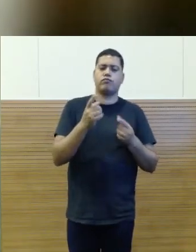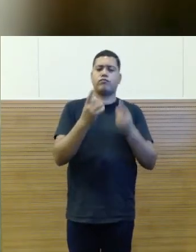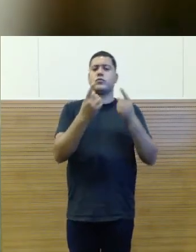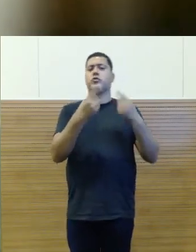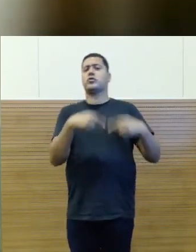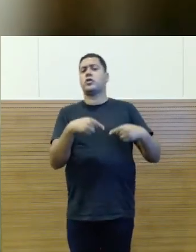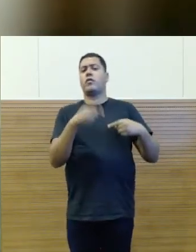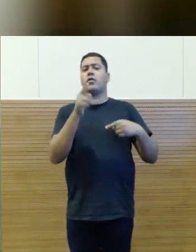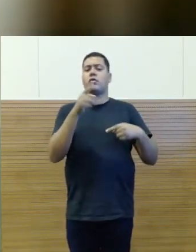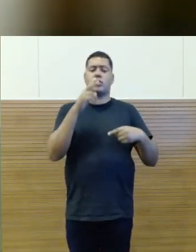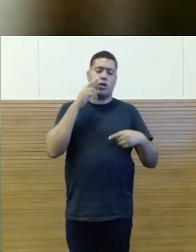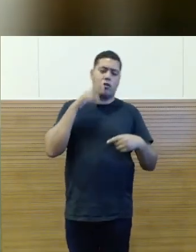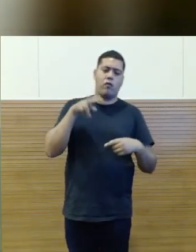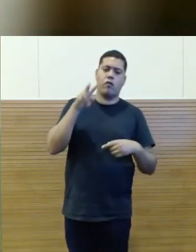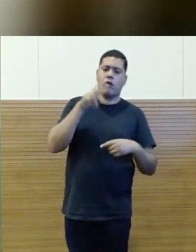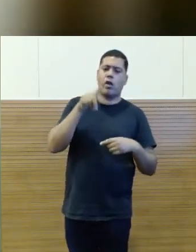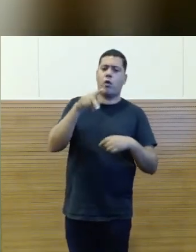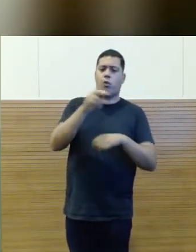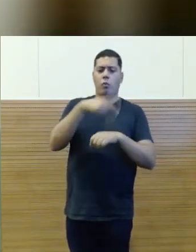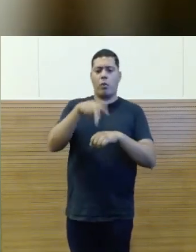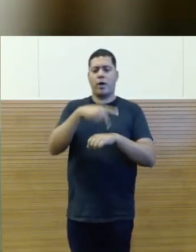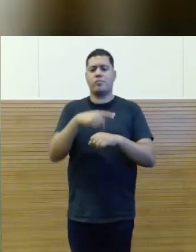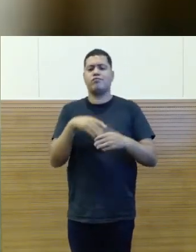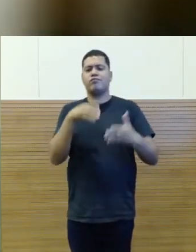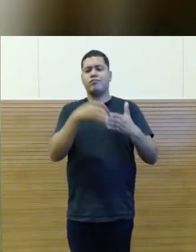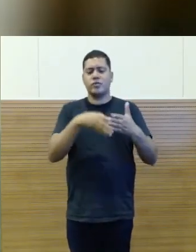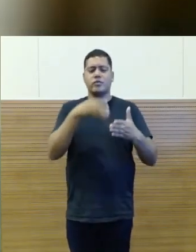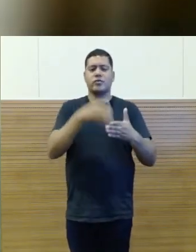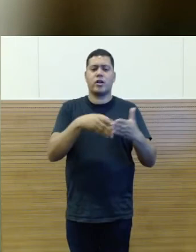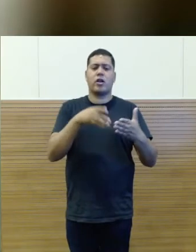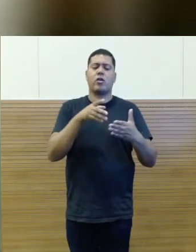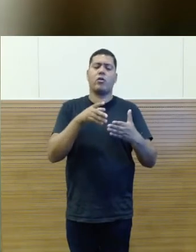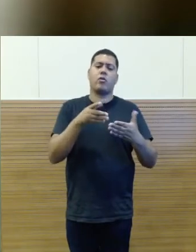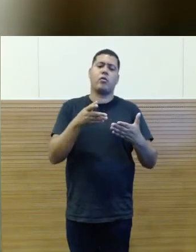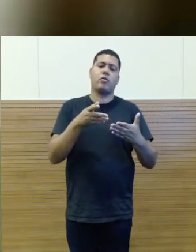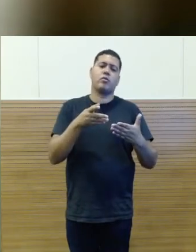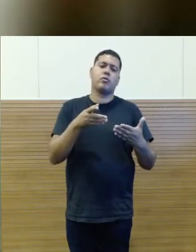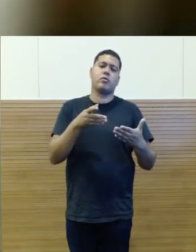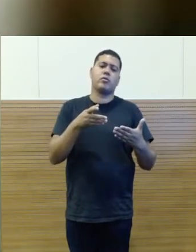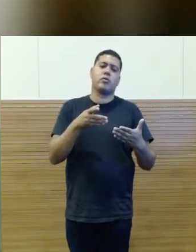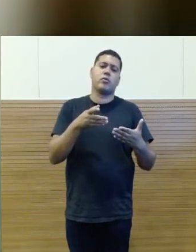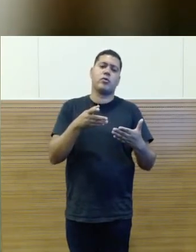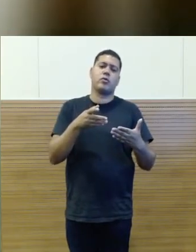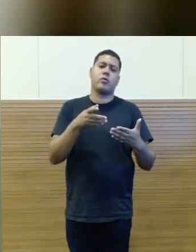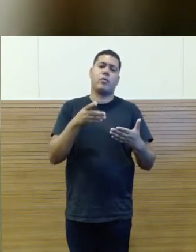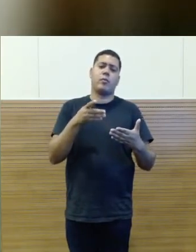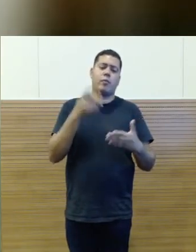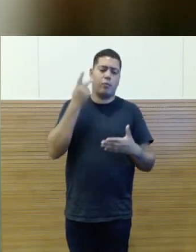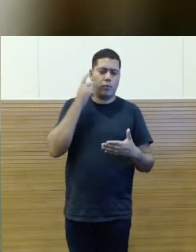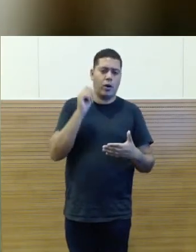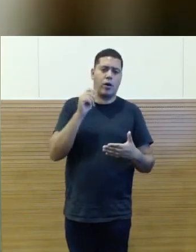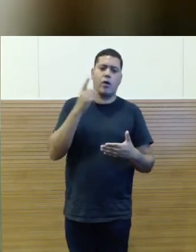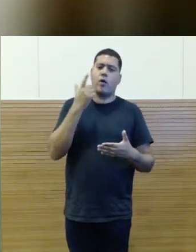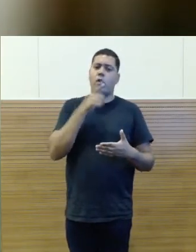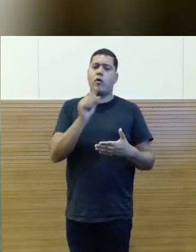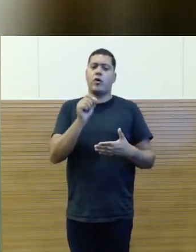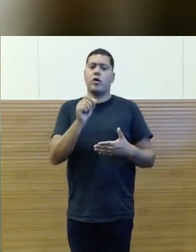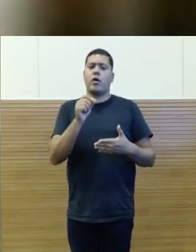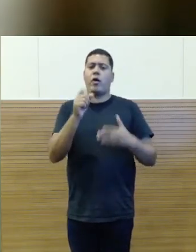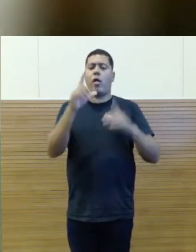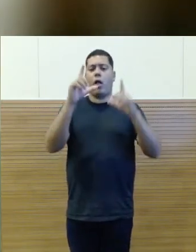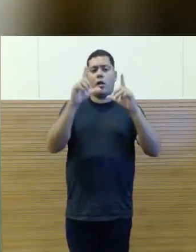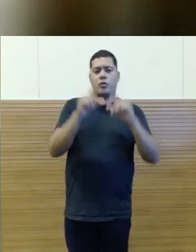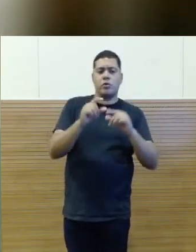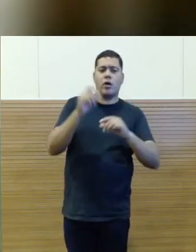ele visualiza que os países enfrentam, né, para implementar, para adotar o nível de processamento de alimento nos